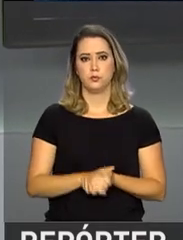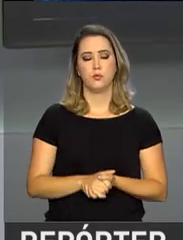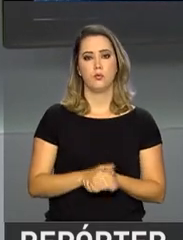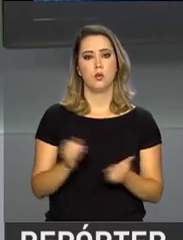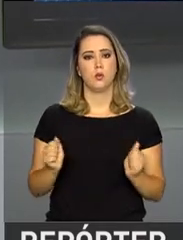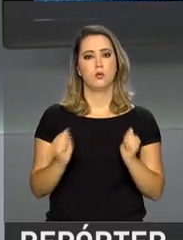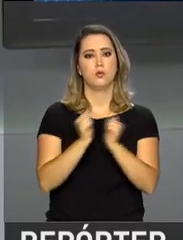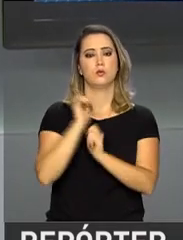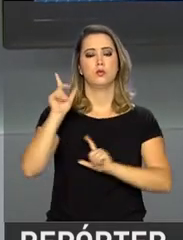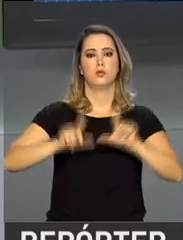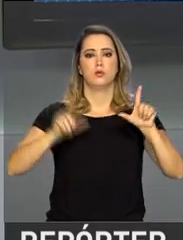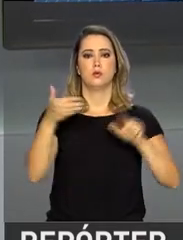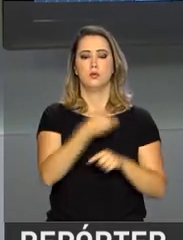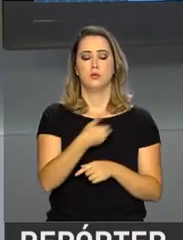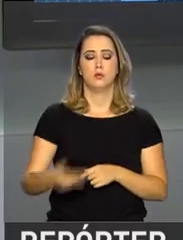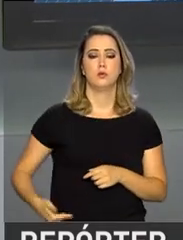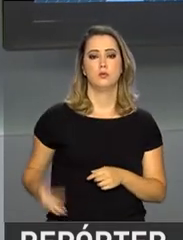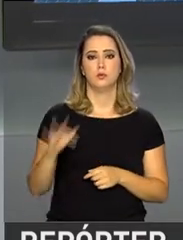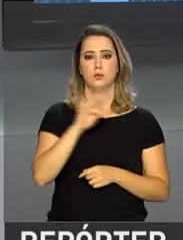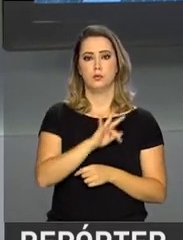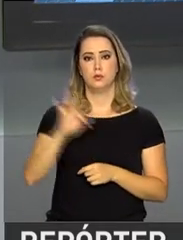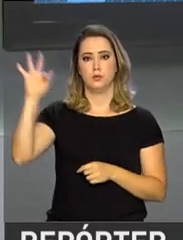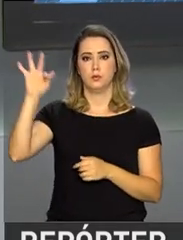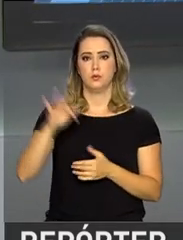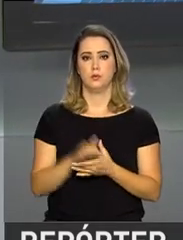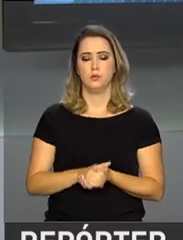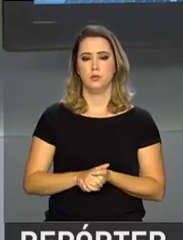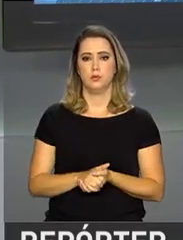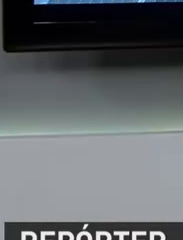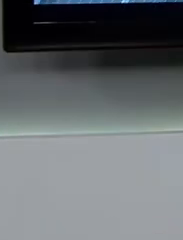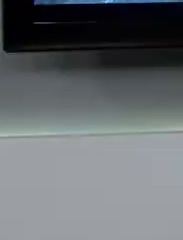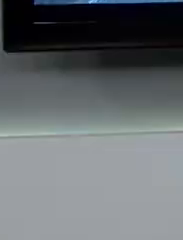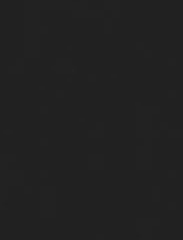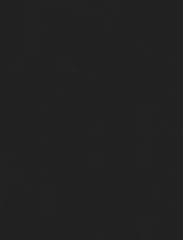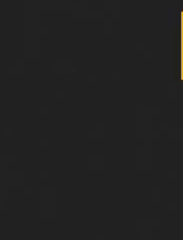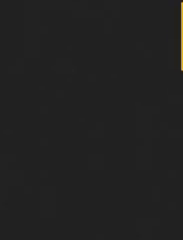internet continue com a gente na nbr a tv do governo federal